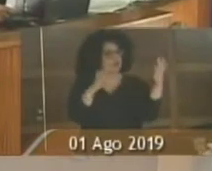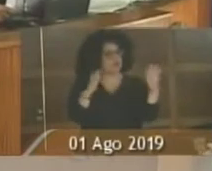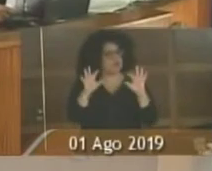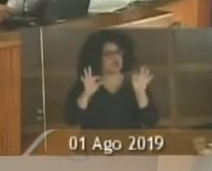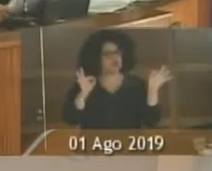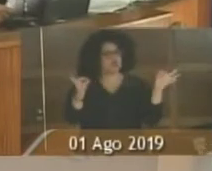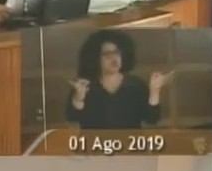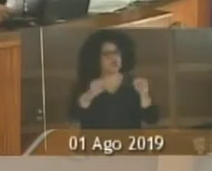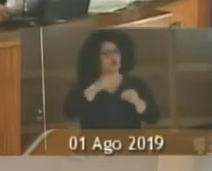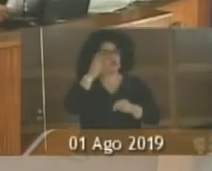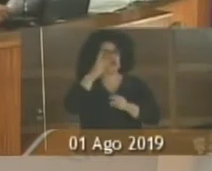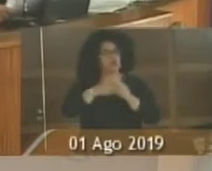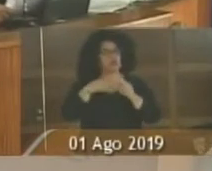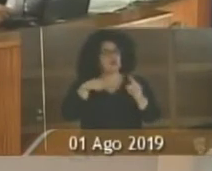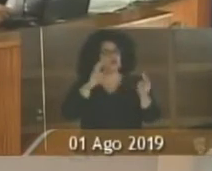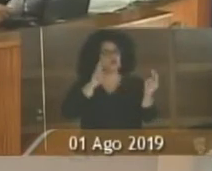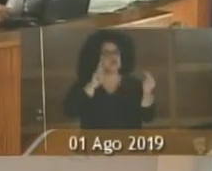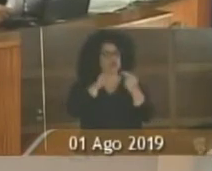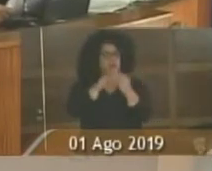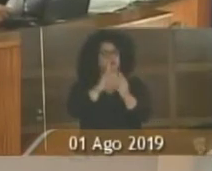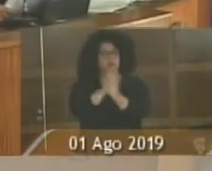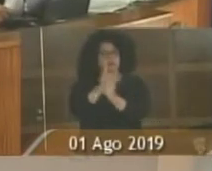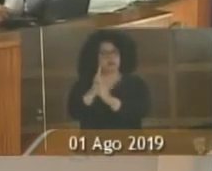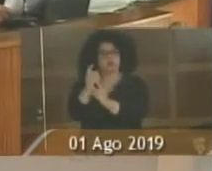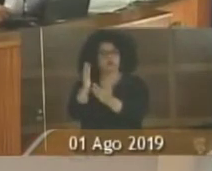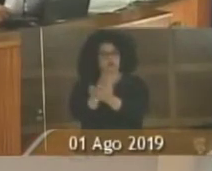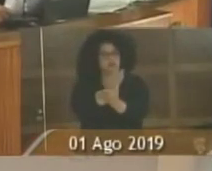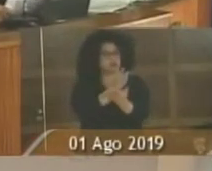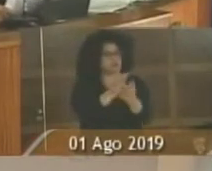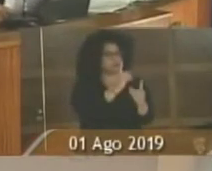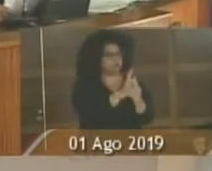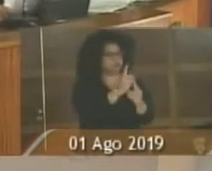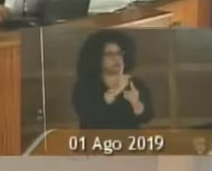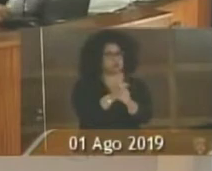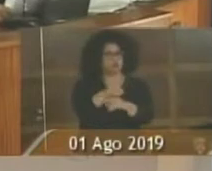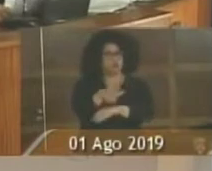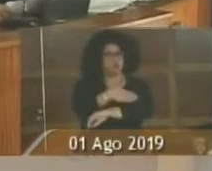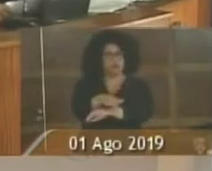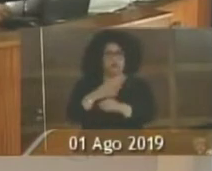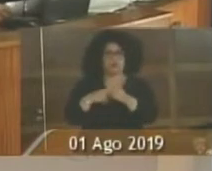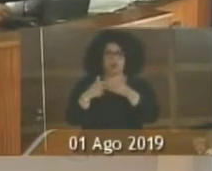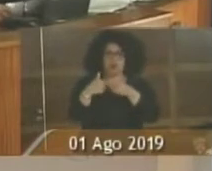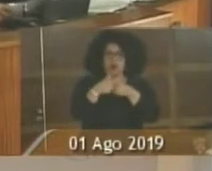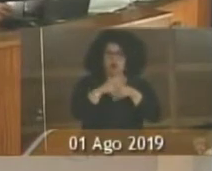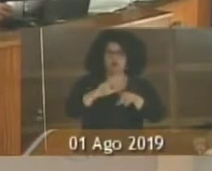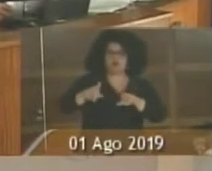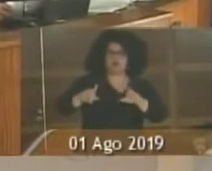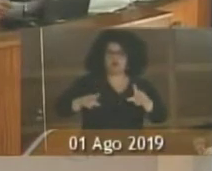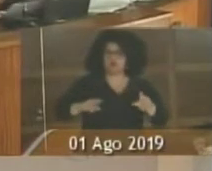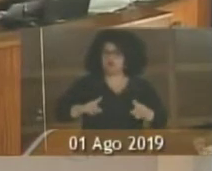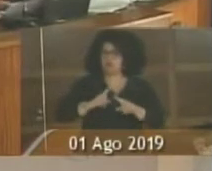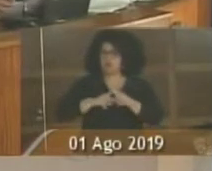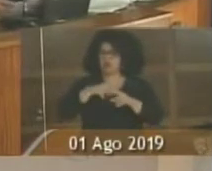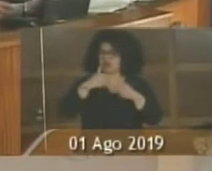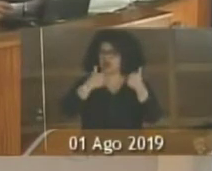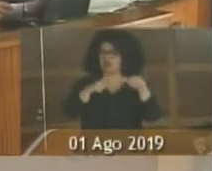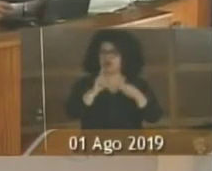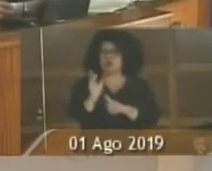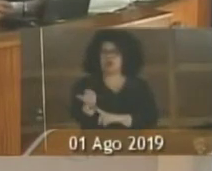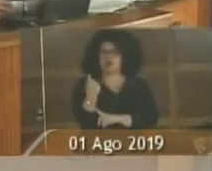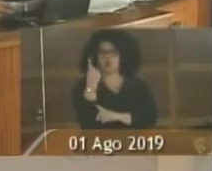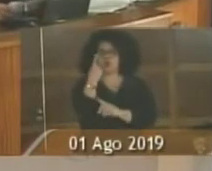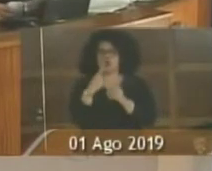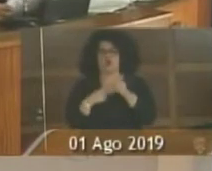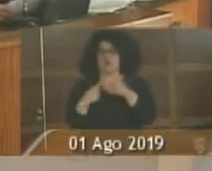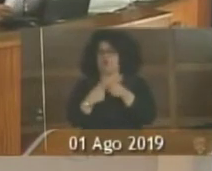que eu presenciei muitos de vocês aí, né, nas ruas, em bairros diferentes, que o vereador não trabalha só pelo bairro onde ele